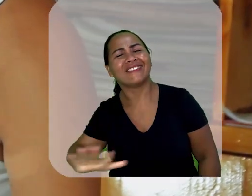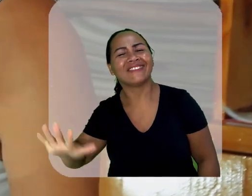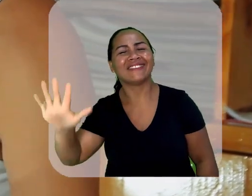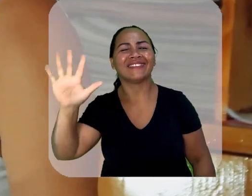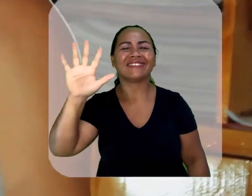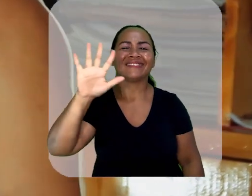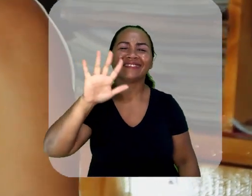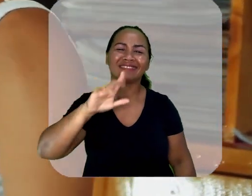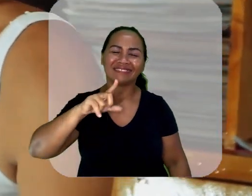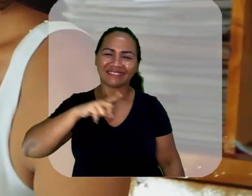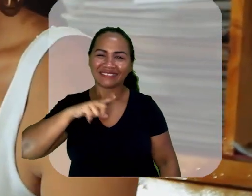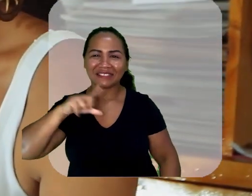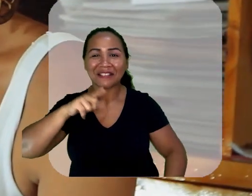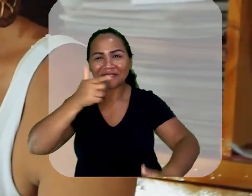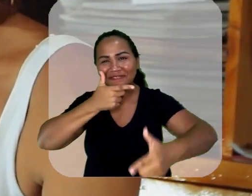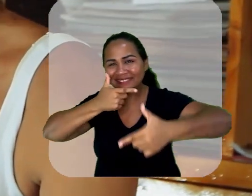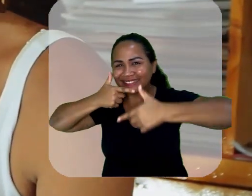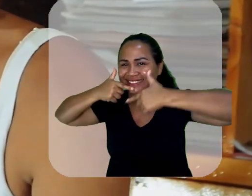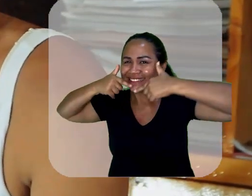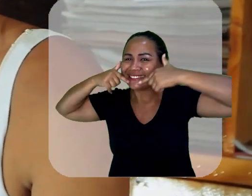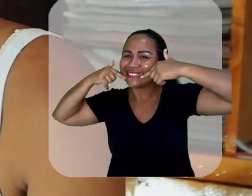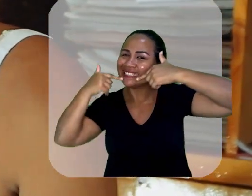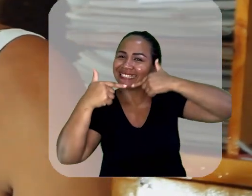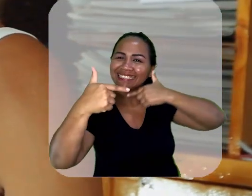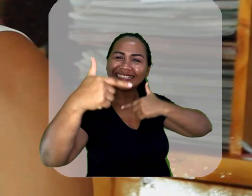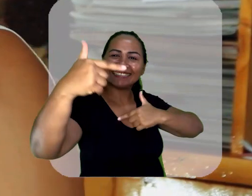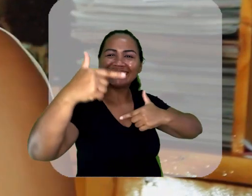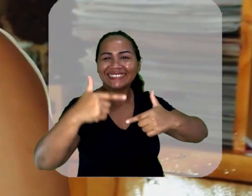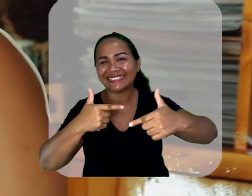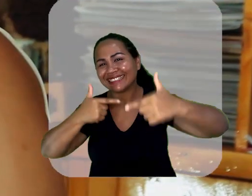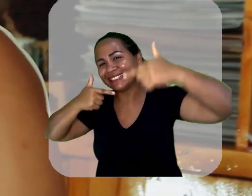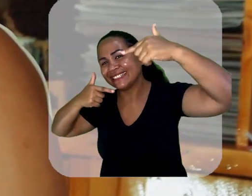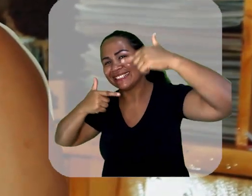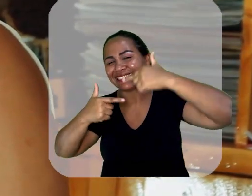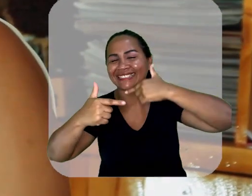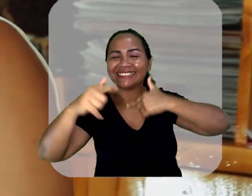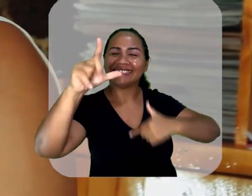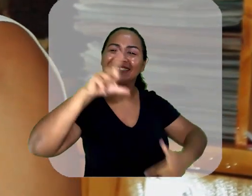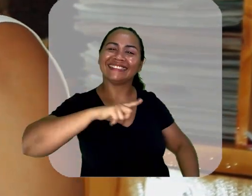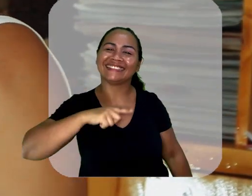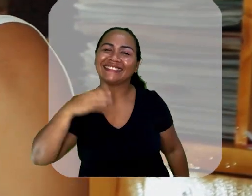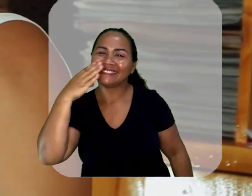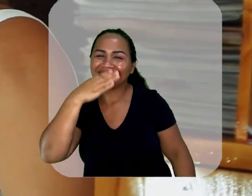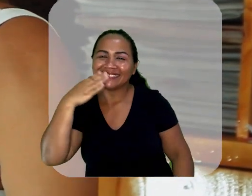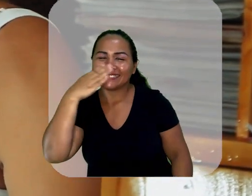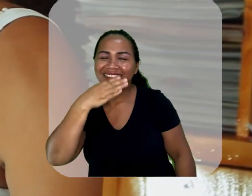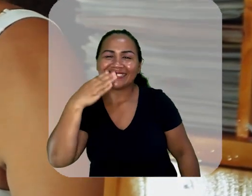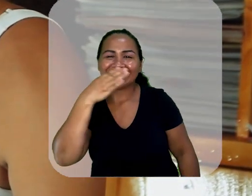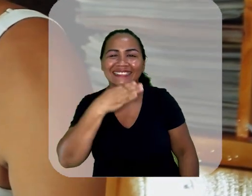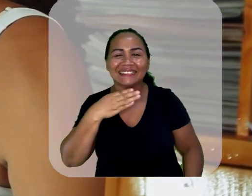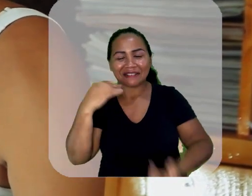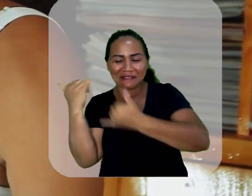sertão, a portinha aberta do teu riso, o docinho do mel do mal